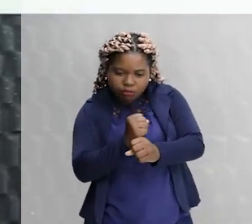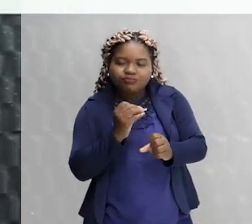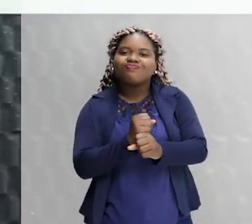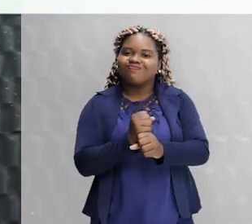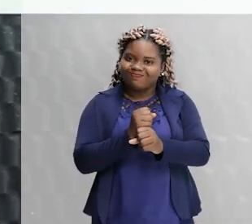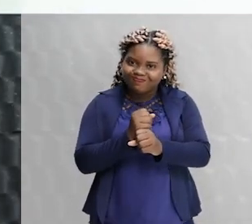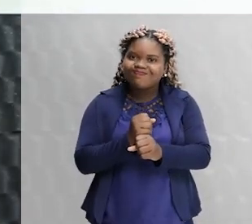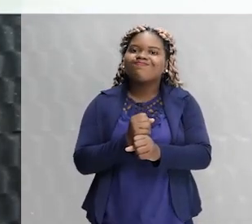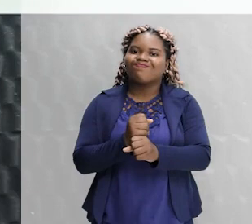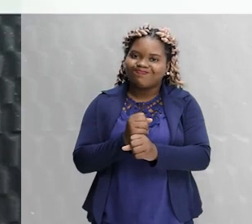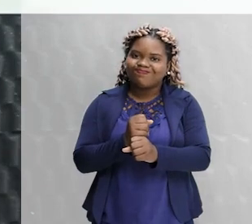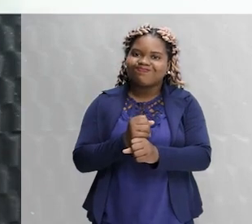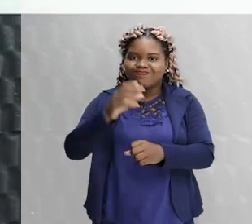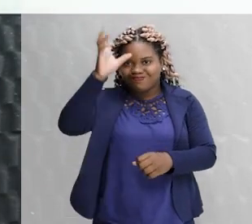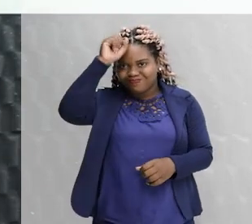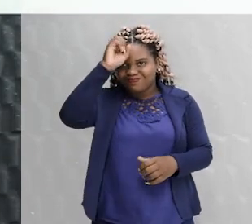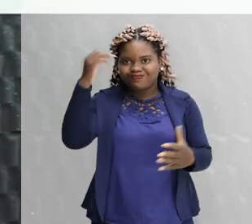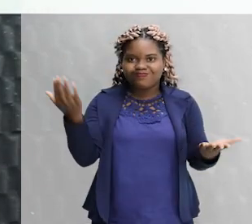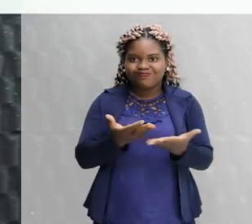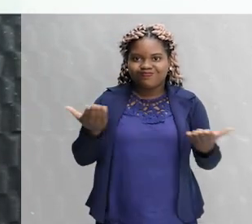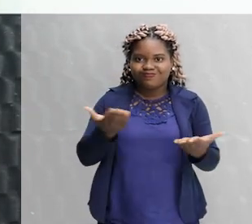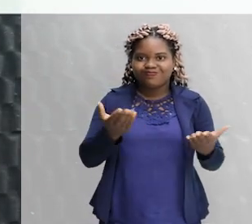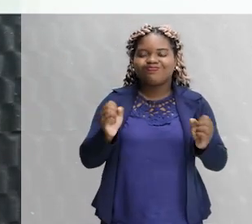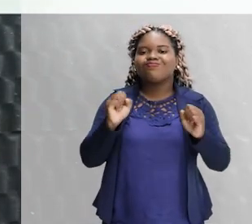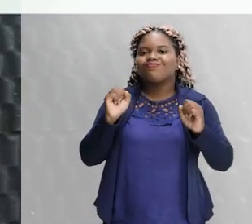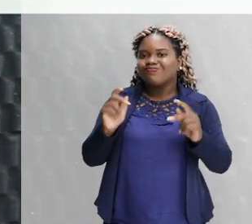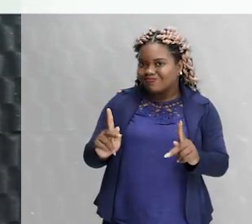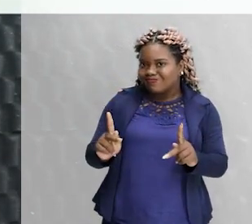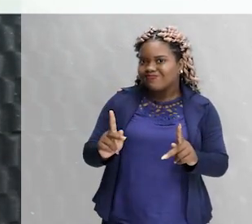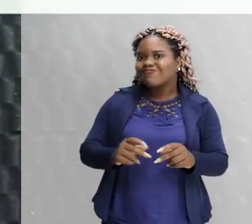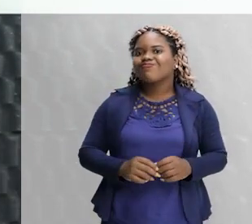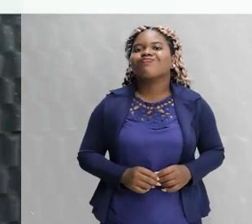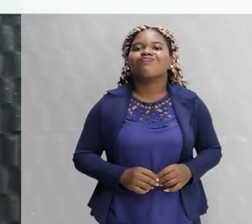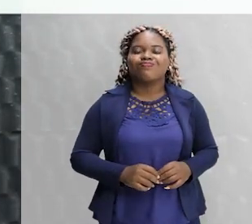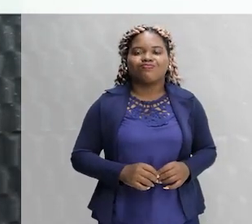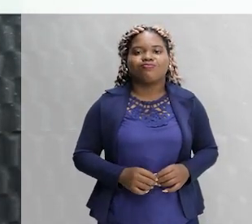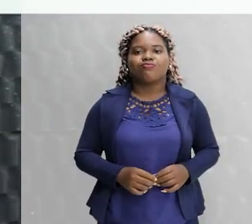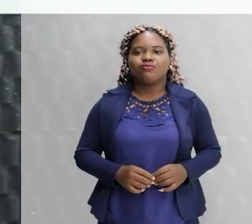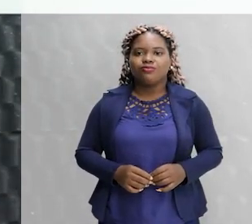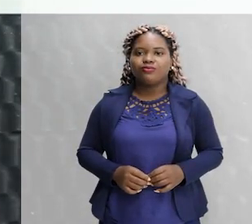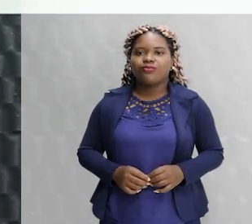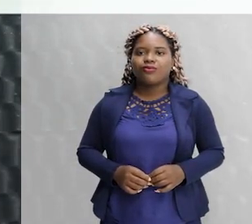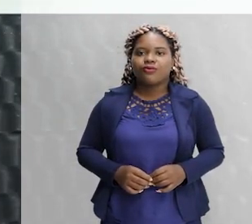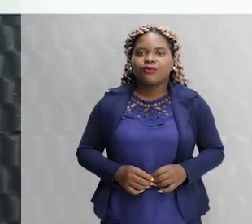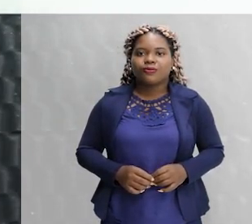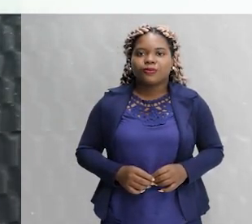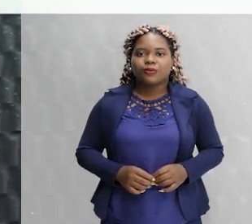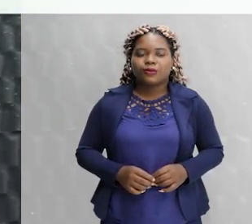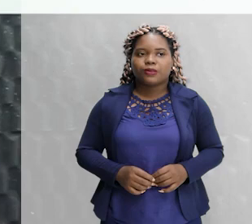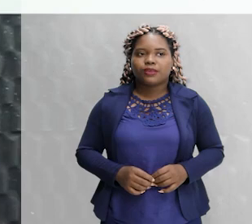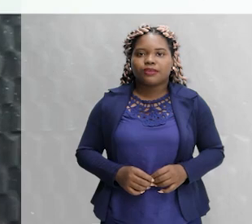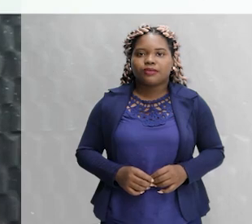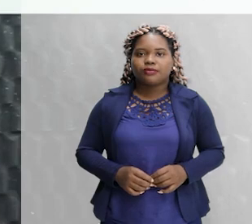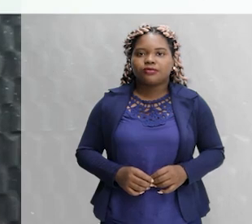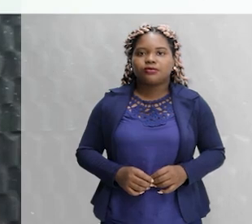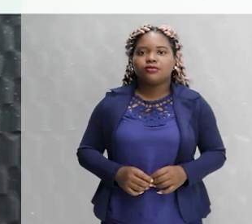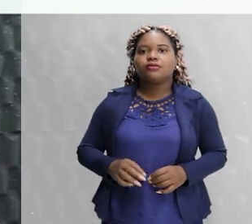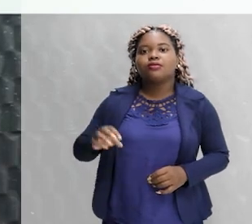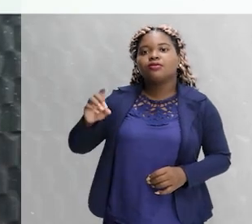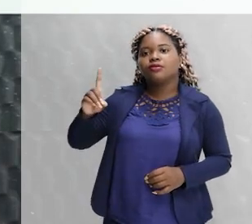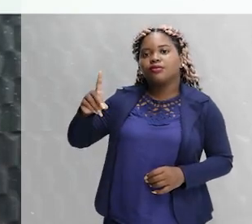ponderada, né? E aí a gente vai resolver essa situaçãozinha aí e outros exercícios na aula de hoje, tá? Então,